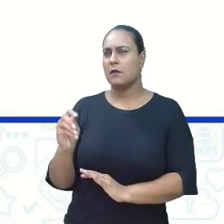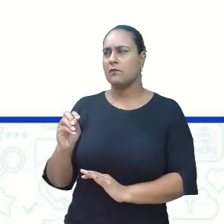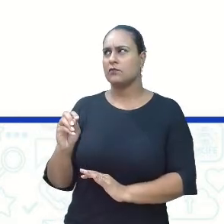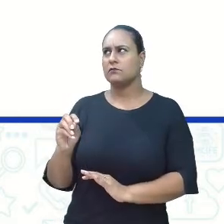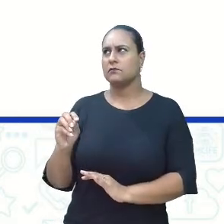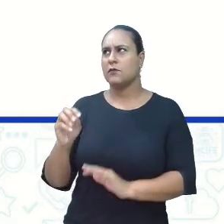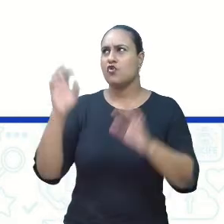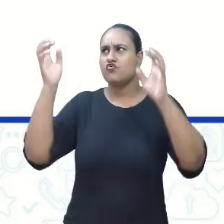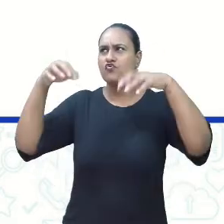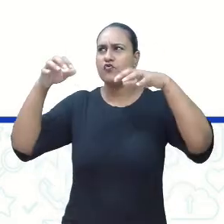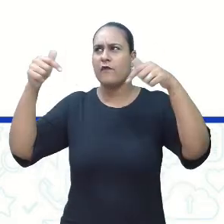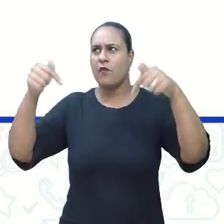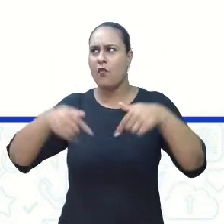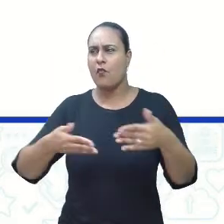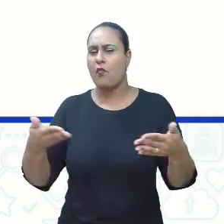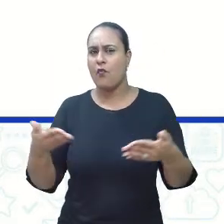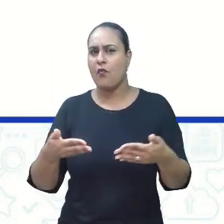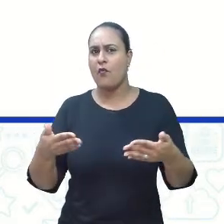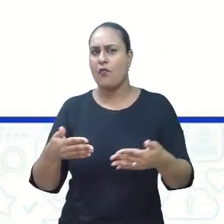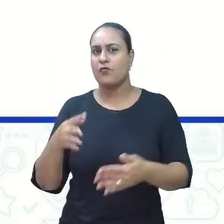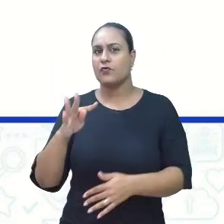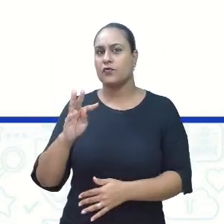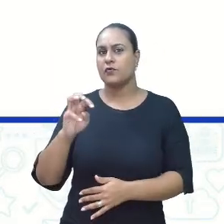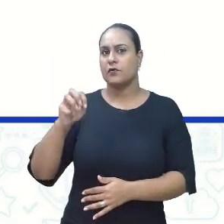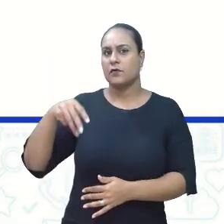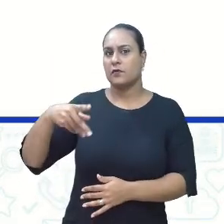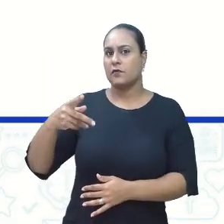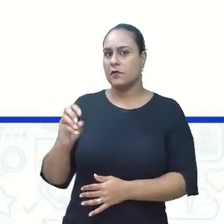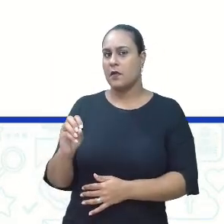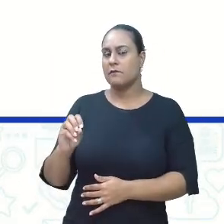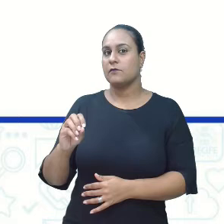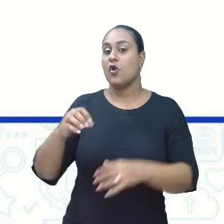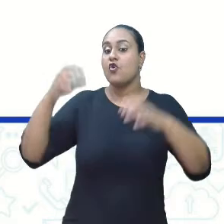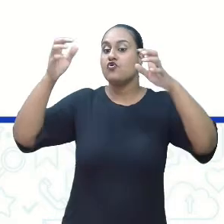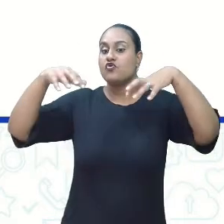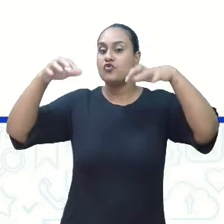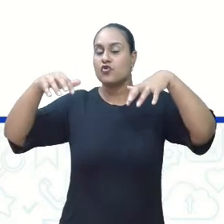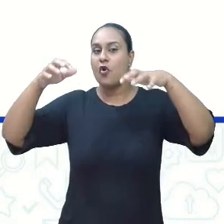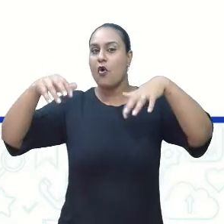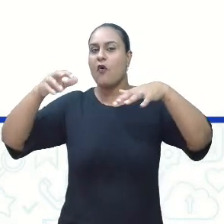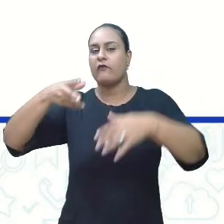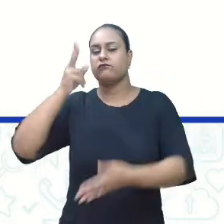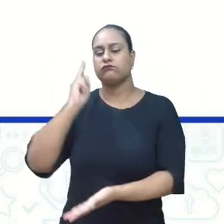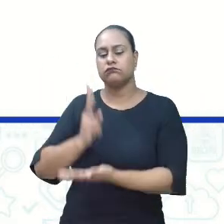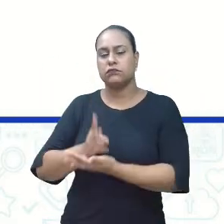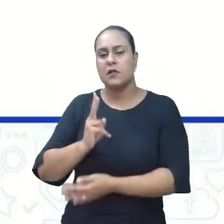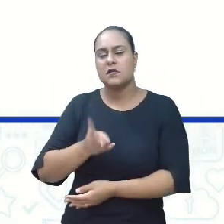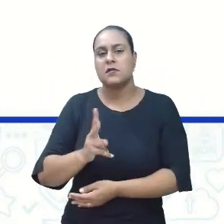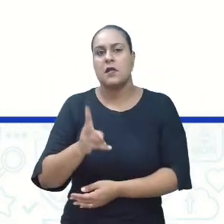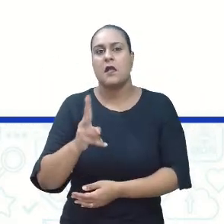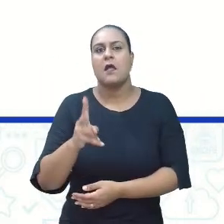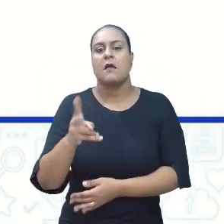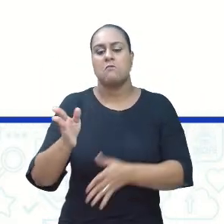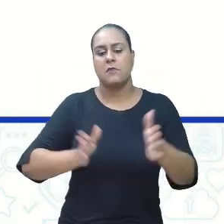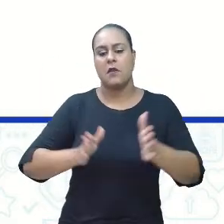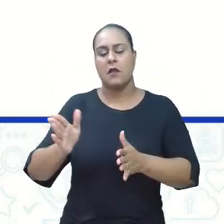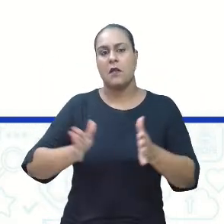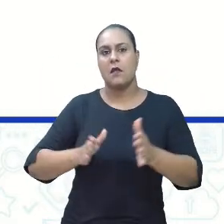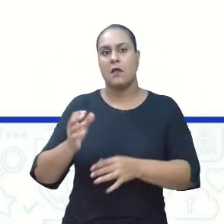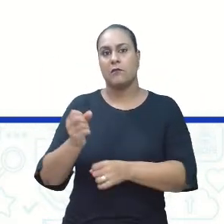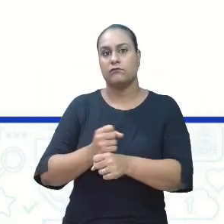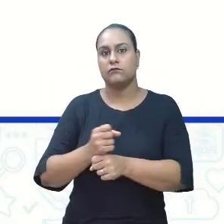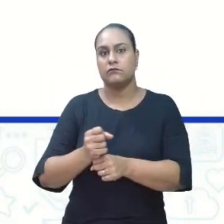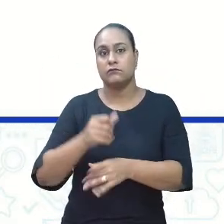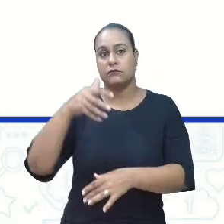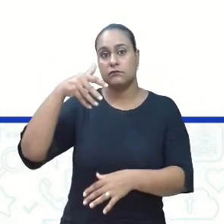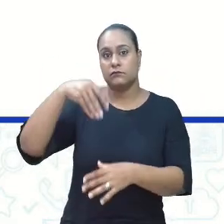hoje, tempo. Chove sempre nesta época do ano, clima. Então, se lembra